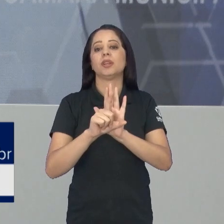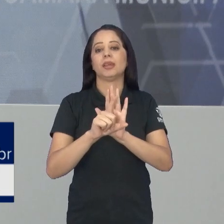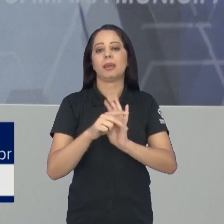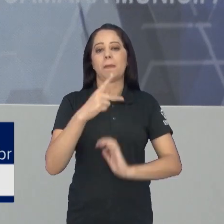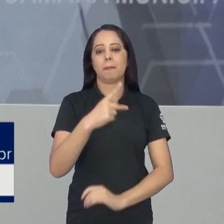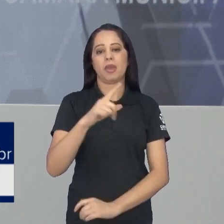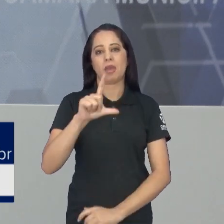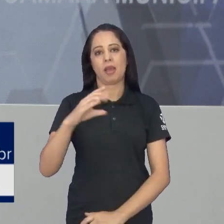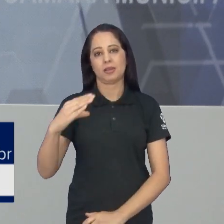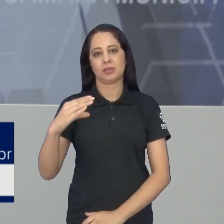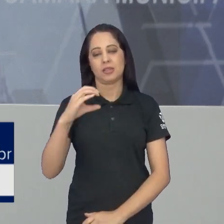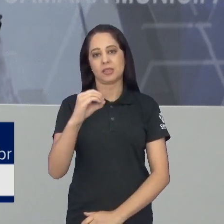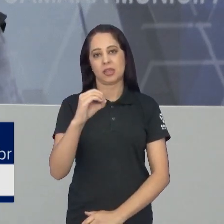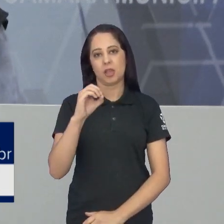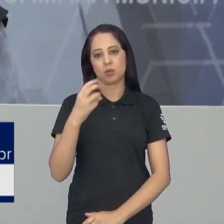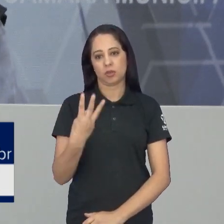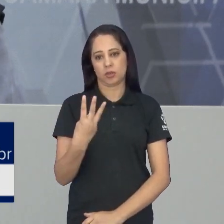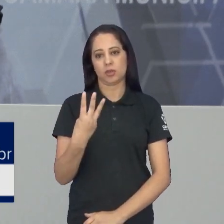PLC